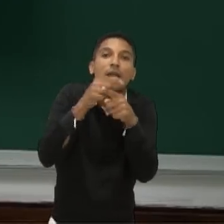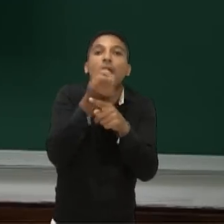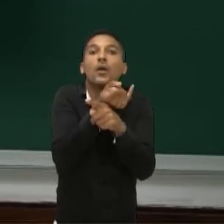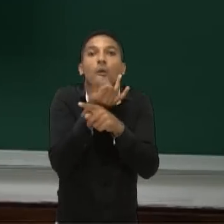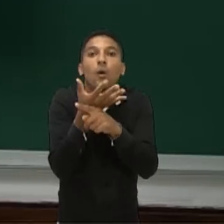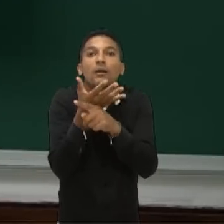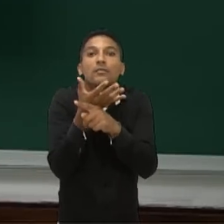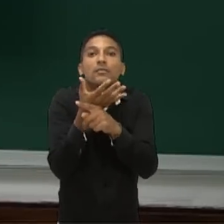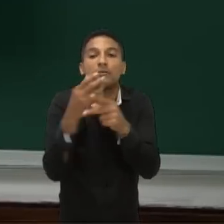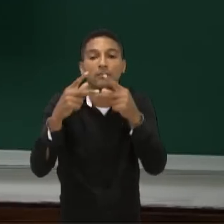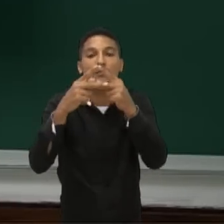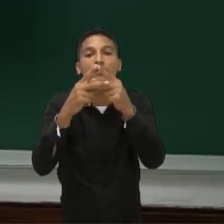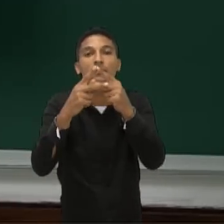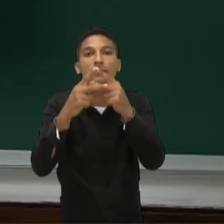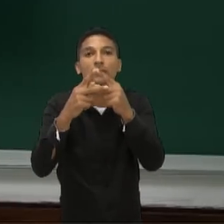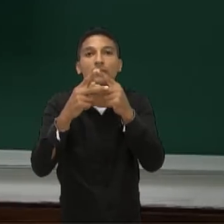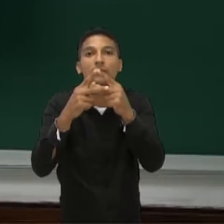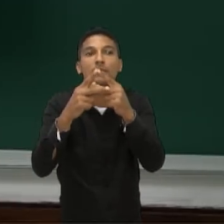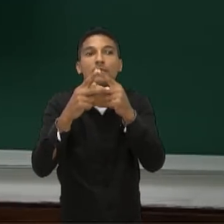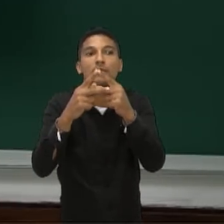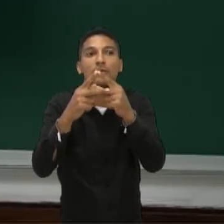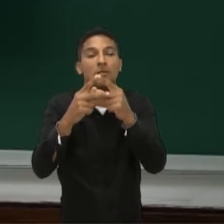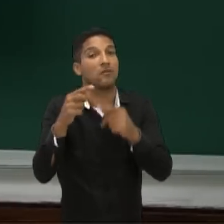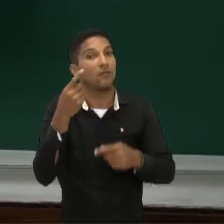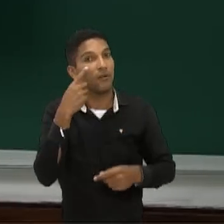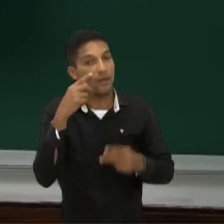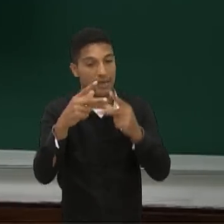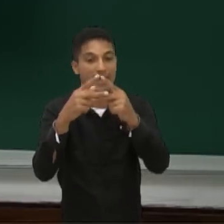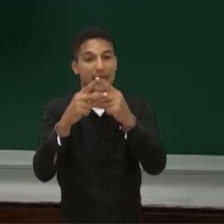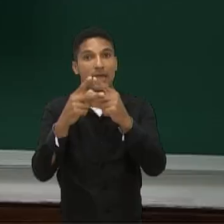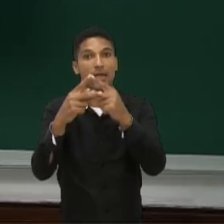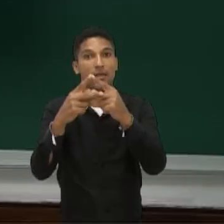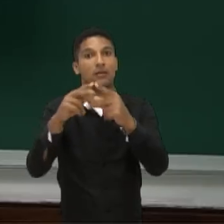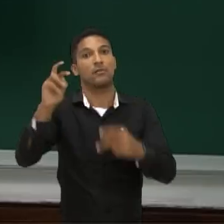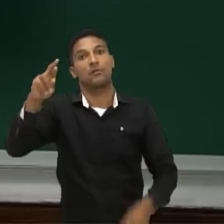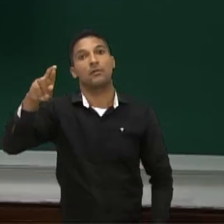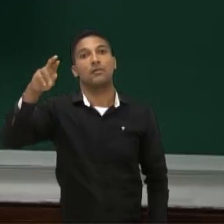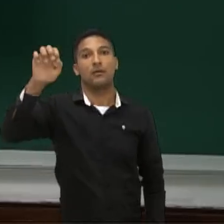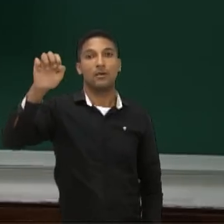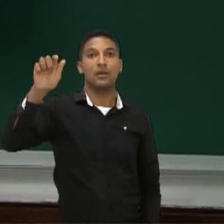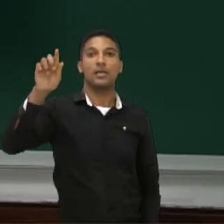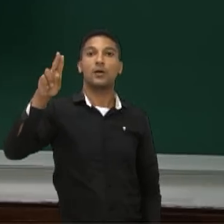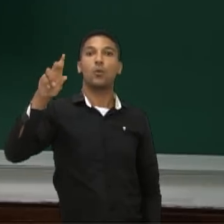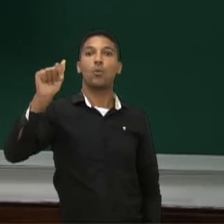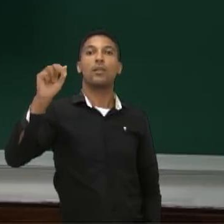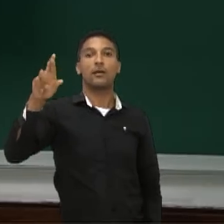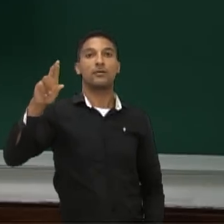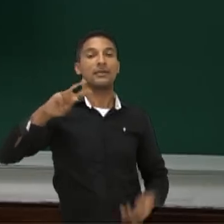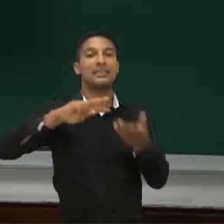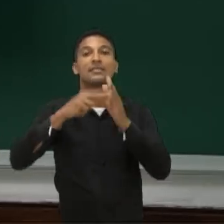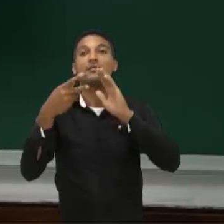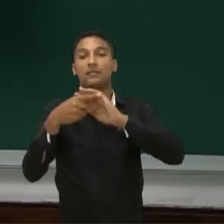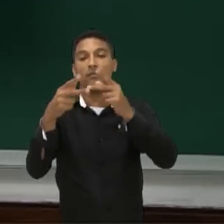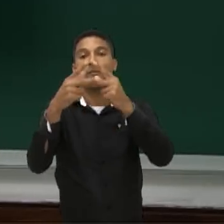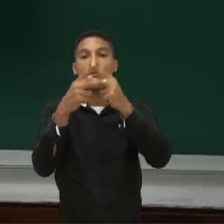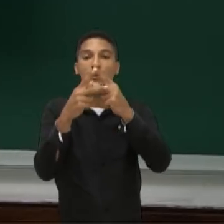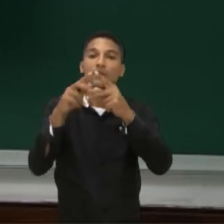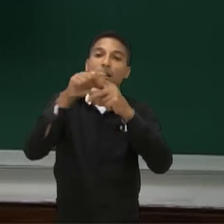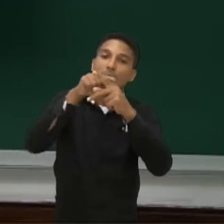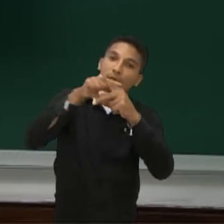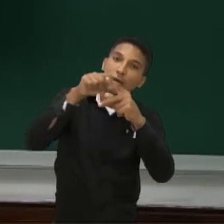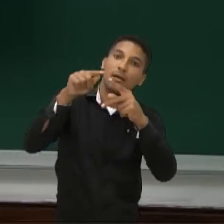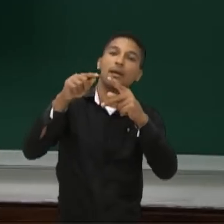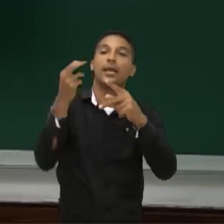medida do lado, sabendo que ele é regular. Se ele é regular, todos os lados são o quê?